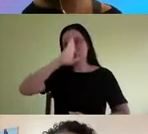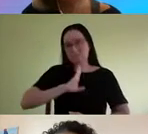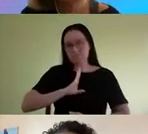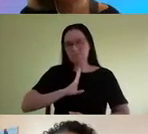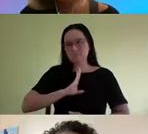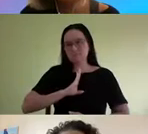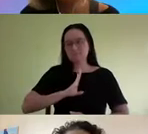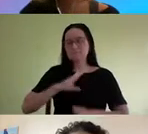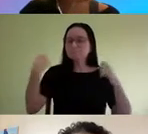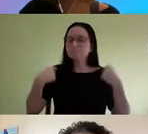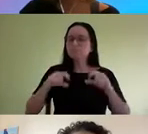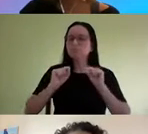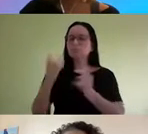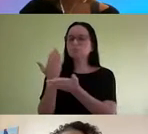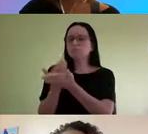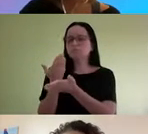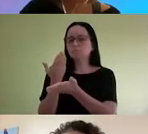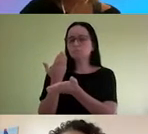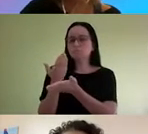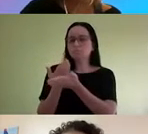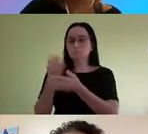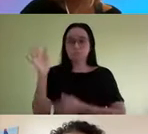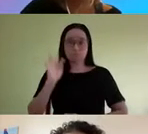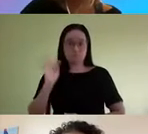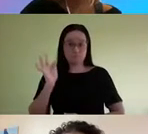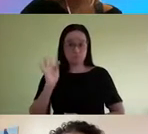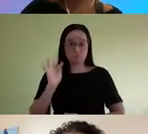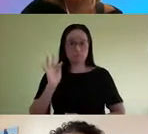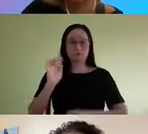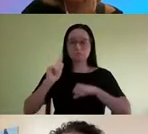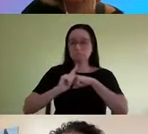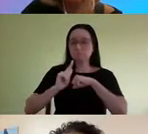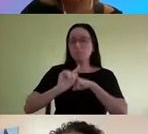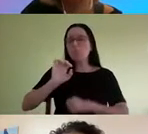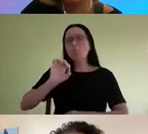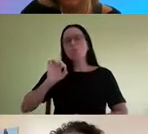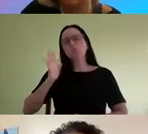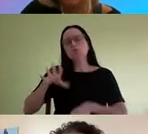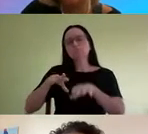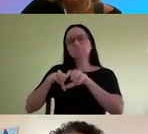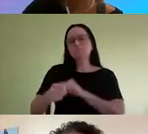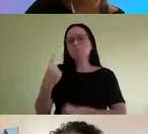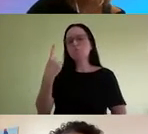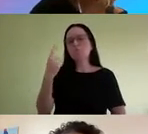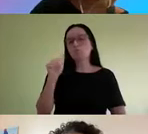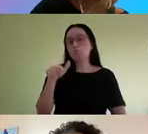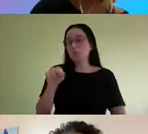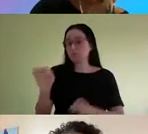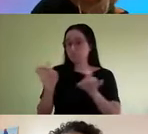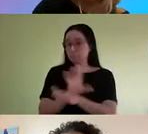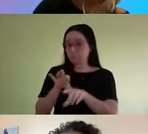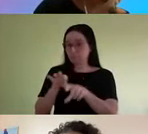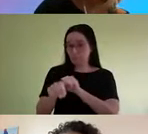você esteja cursando uma graduação ou tenha até um ano de formado. Então,